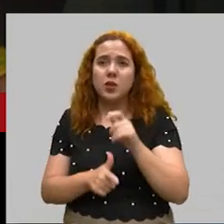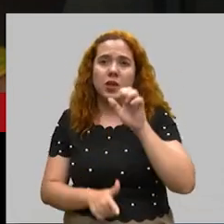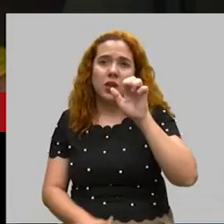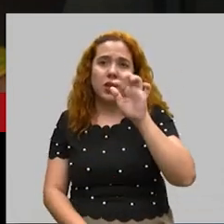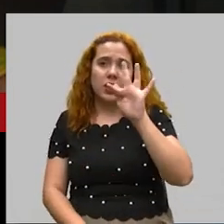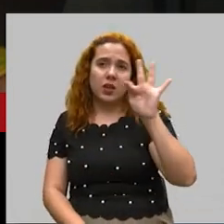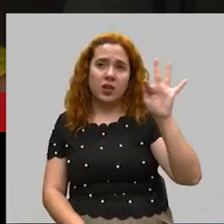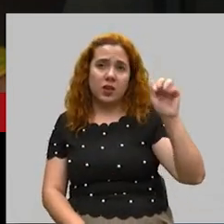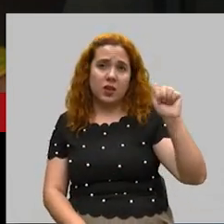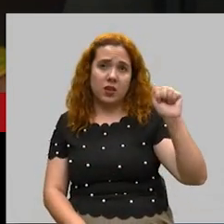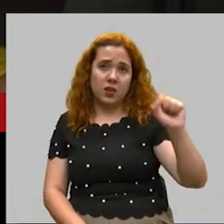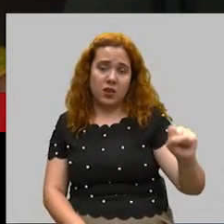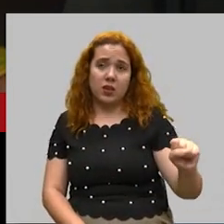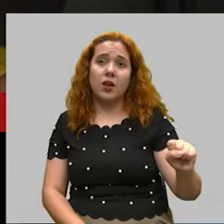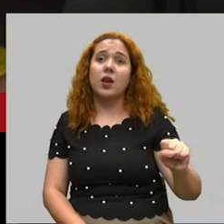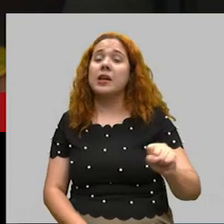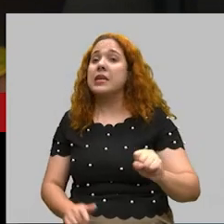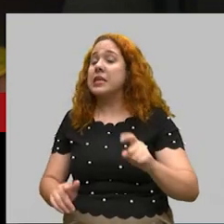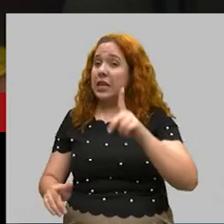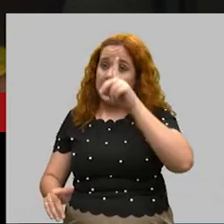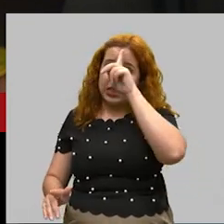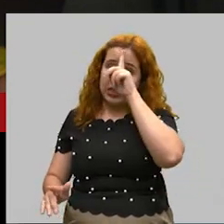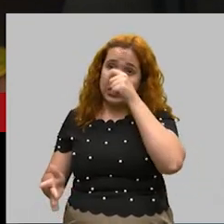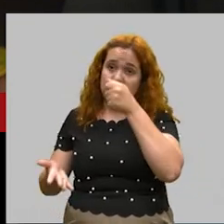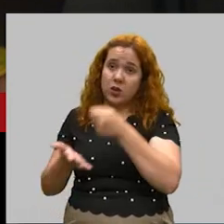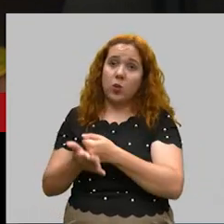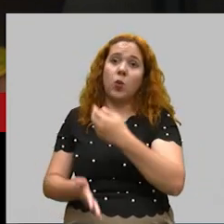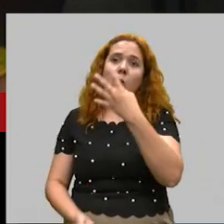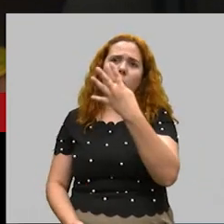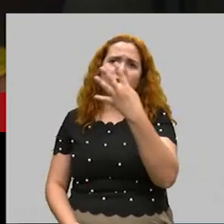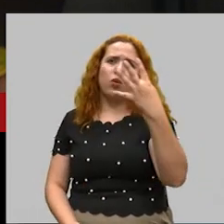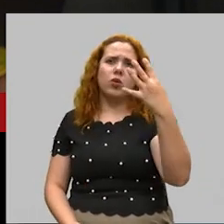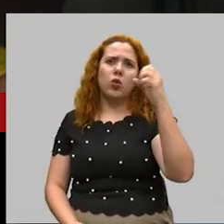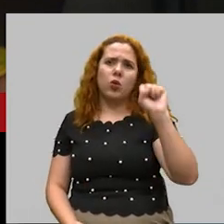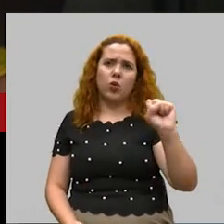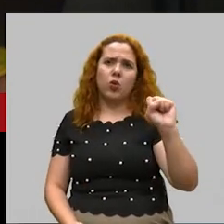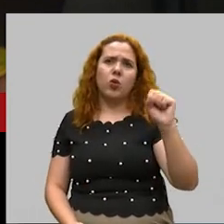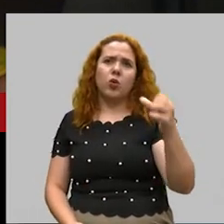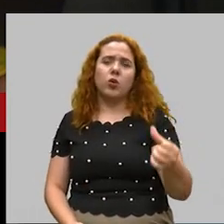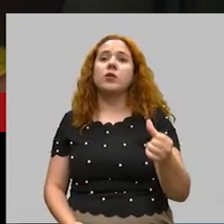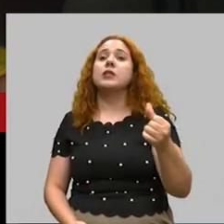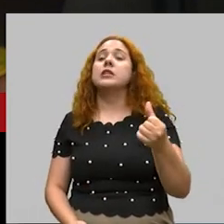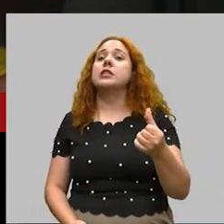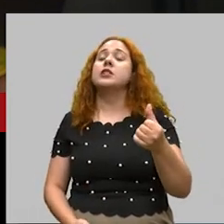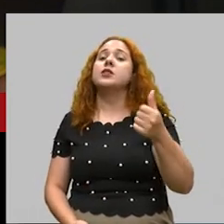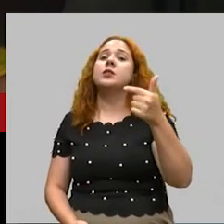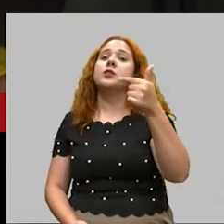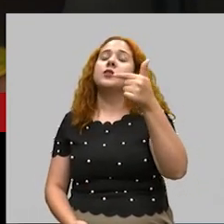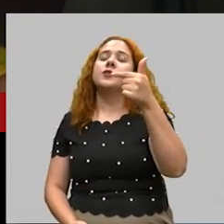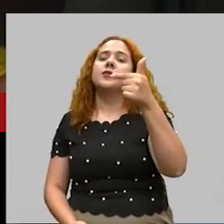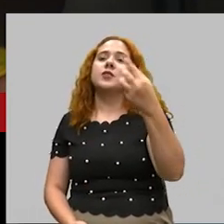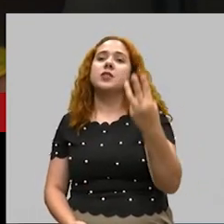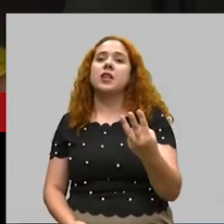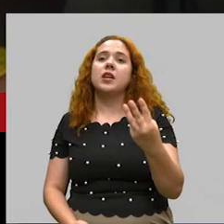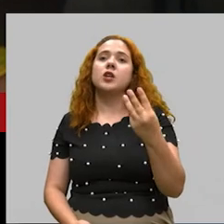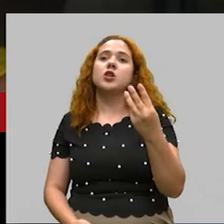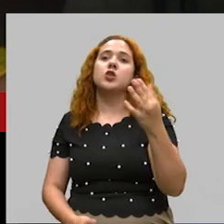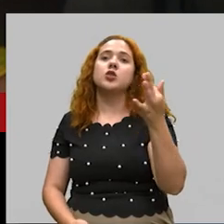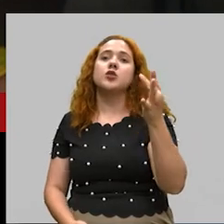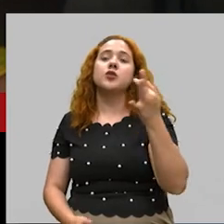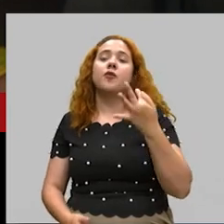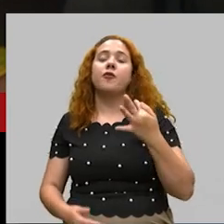resolução número 488 do Conselho Estadual de 23 de Fevereiro de 2022 essa